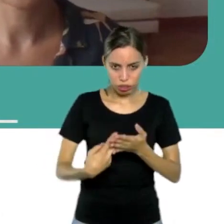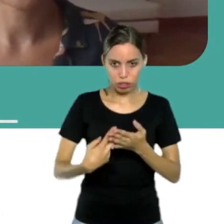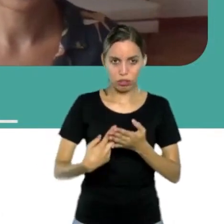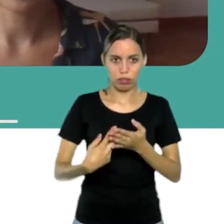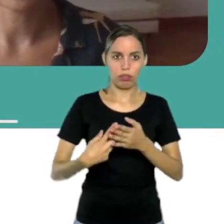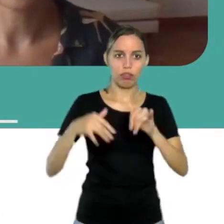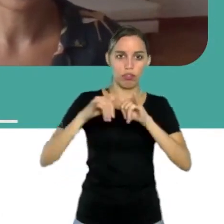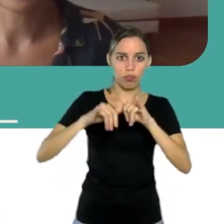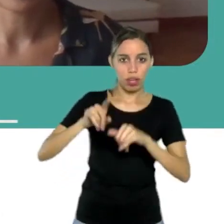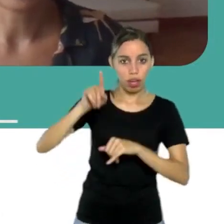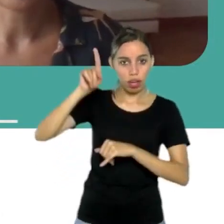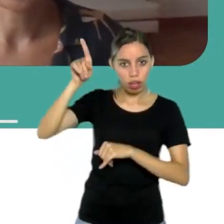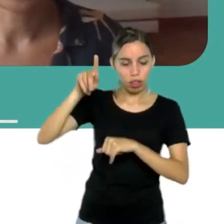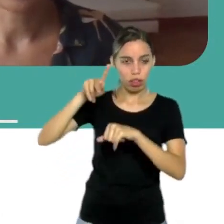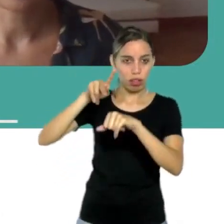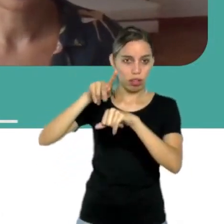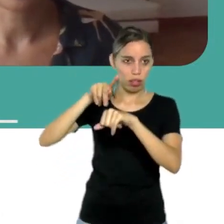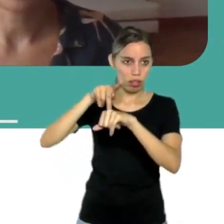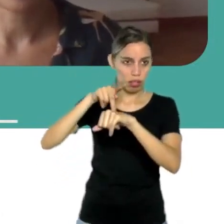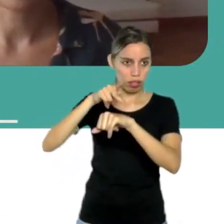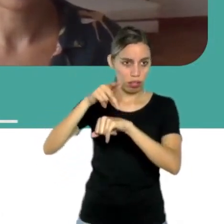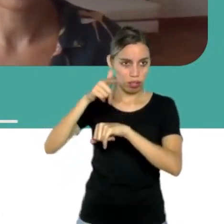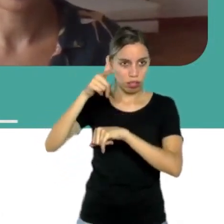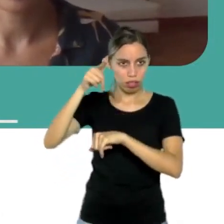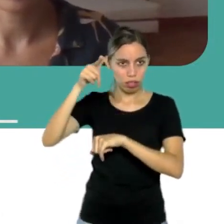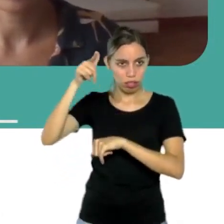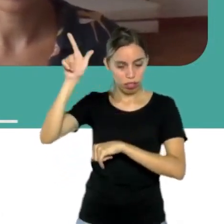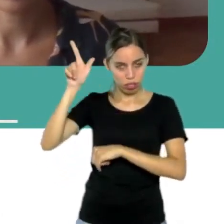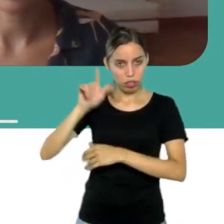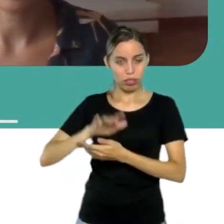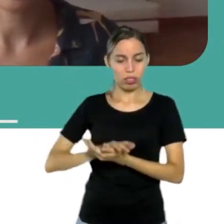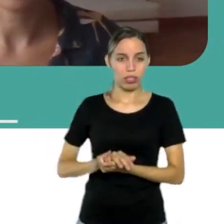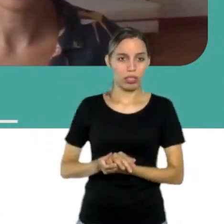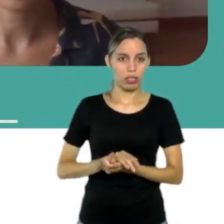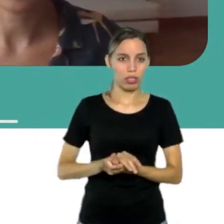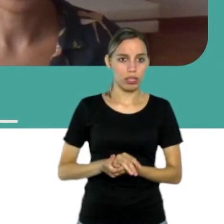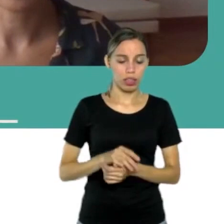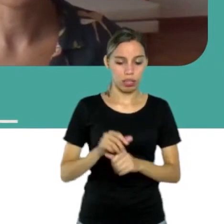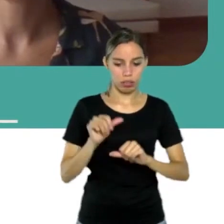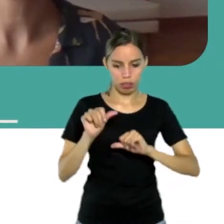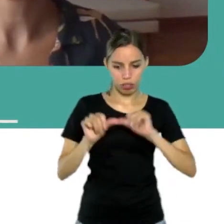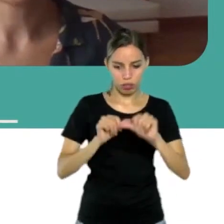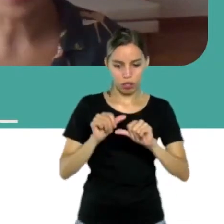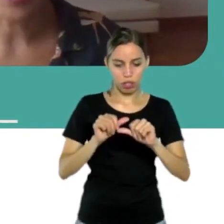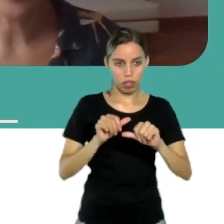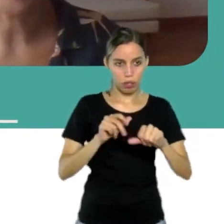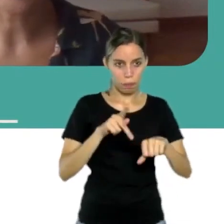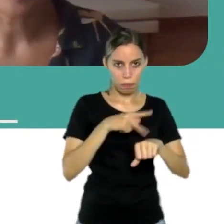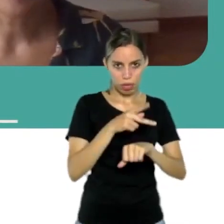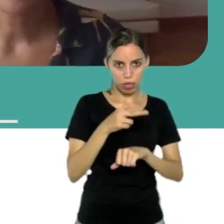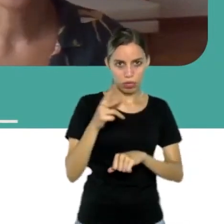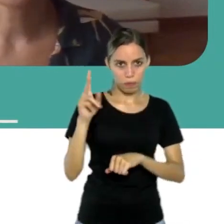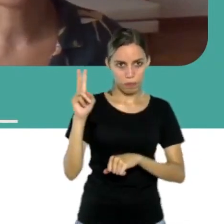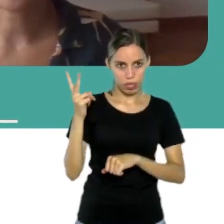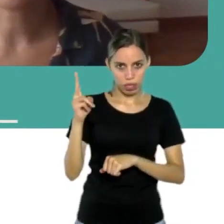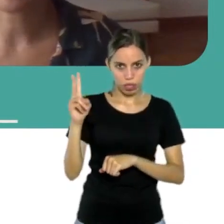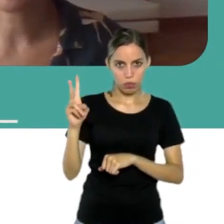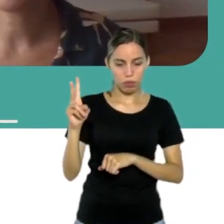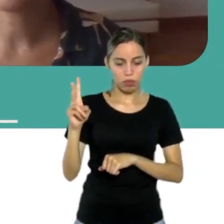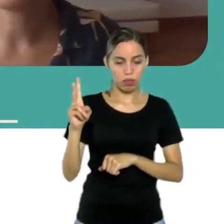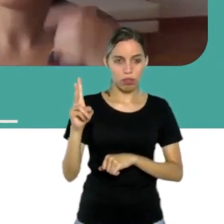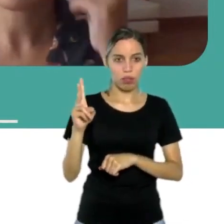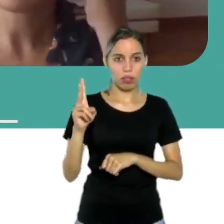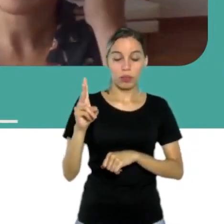foi publicado pela revista Poemas, né, da Venezuela. Isso, a gente